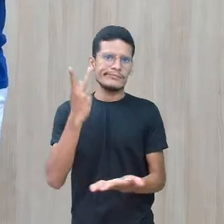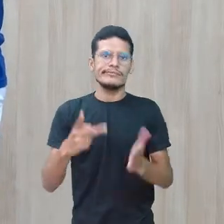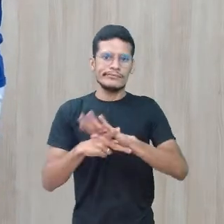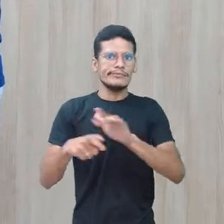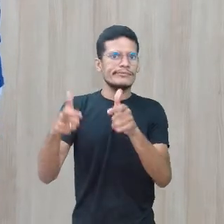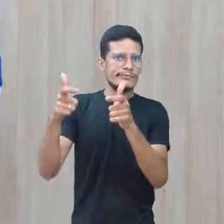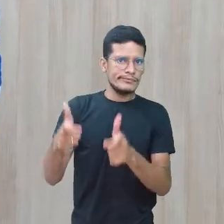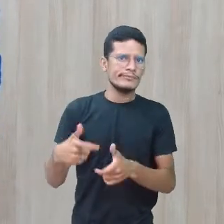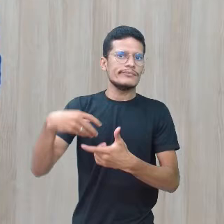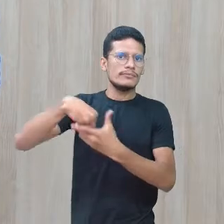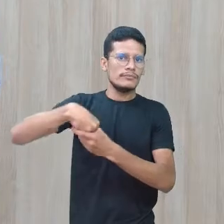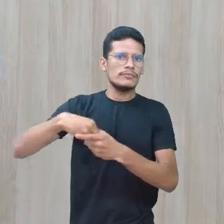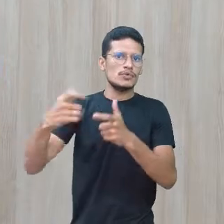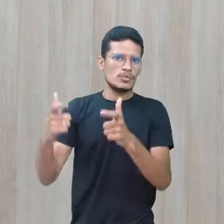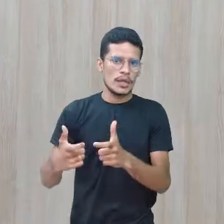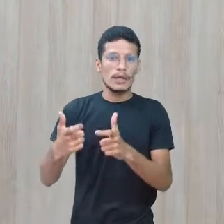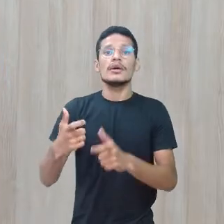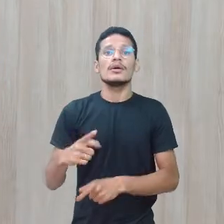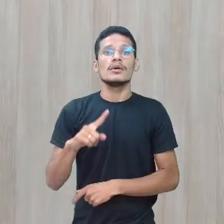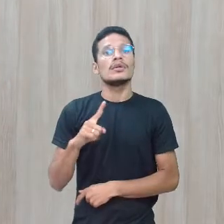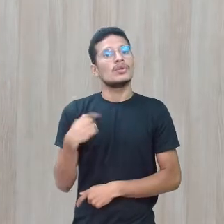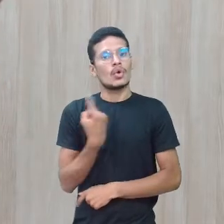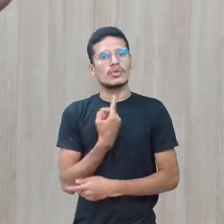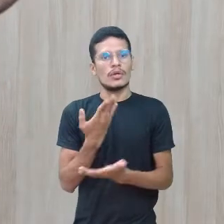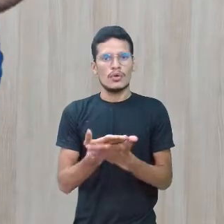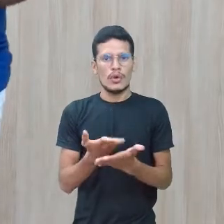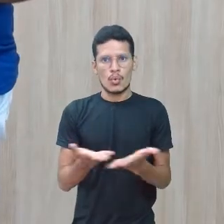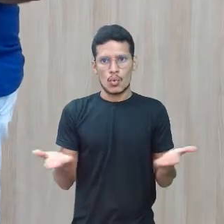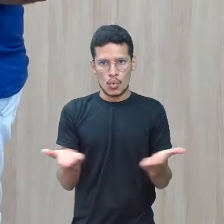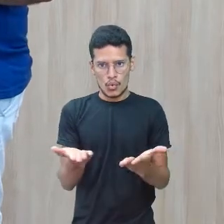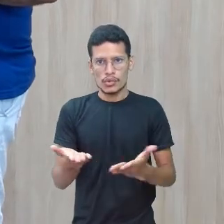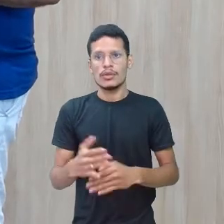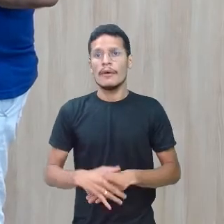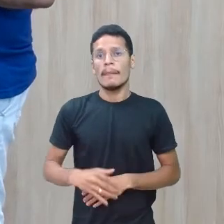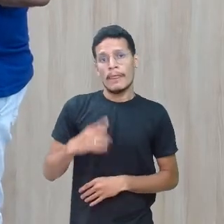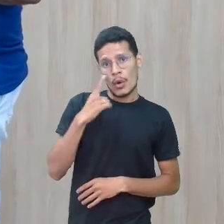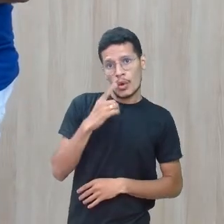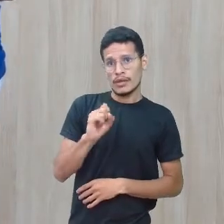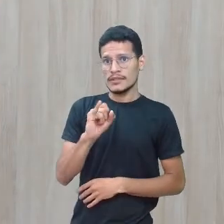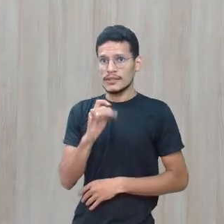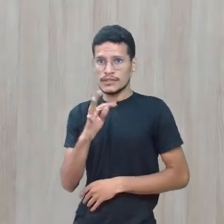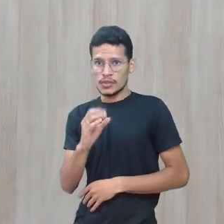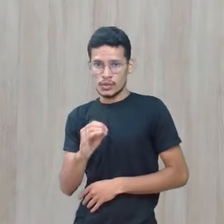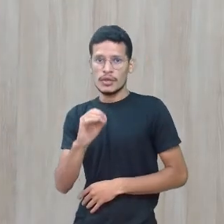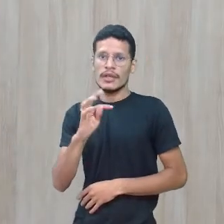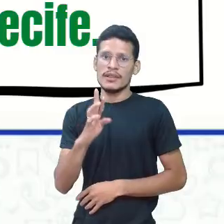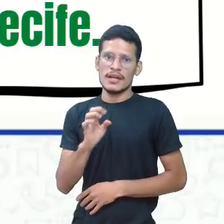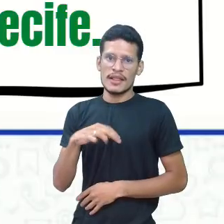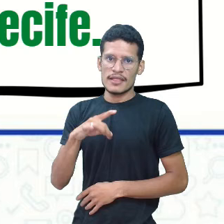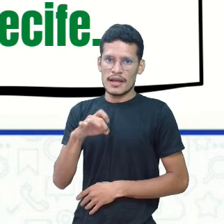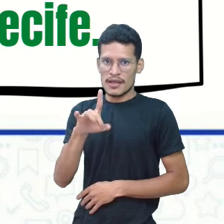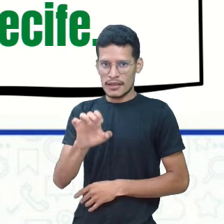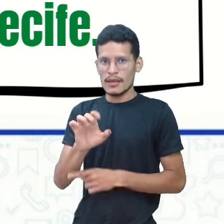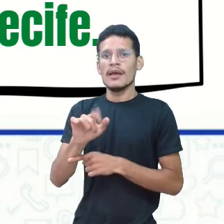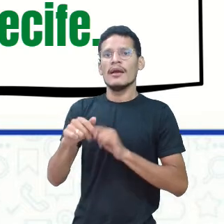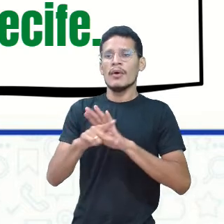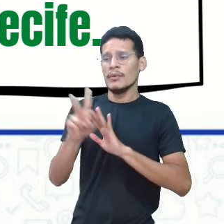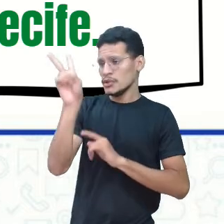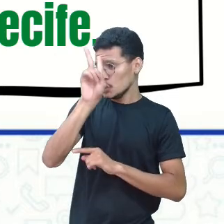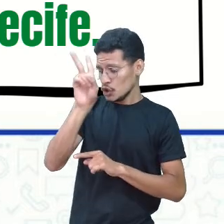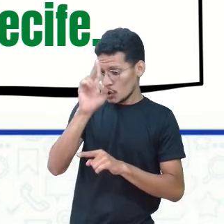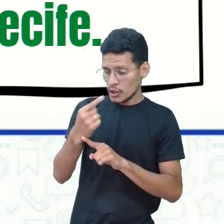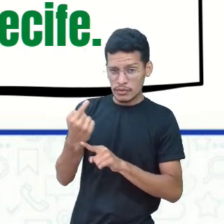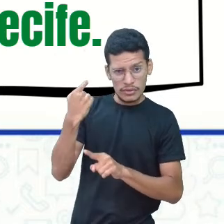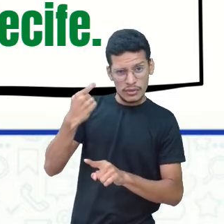espaço, ok? Então, é isso que a gente tem para a aula de hoje. Então, o Sítio da Trindade, a gente já falou aqui, é um sítio histórico,